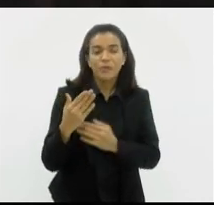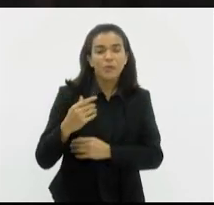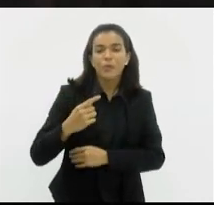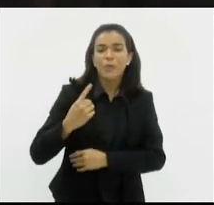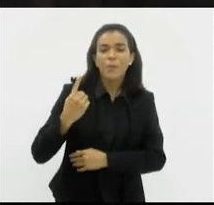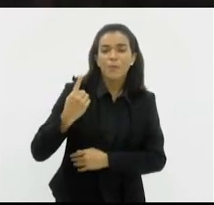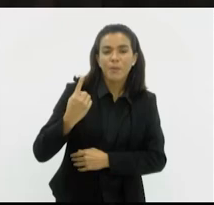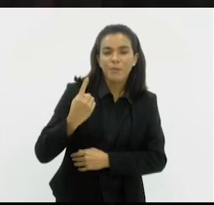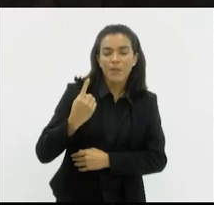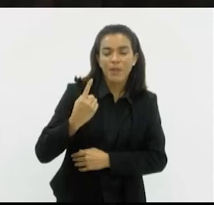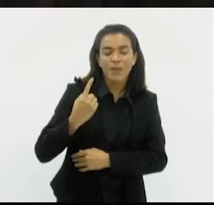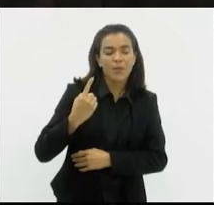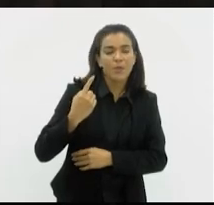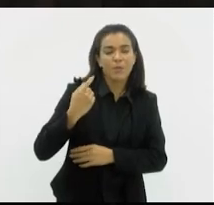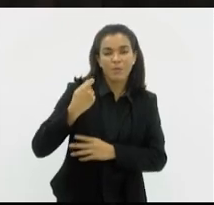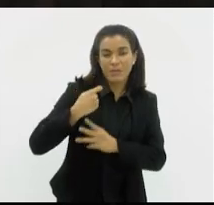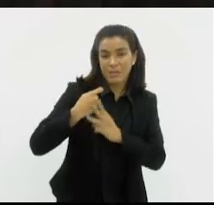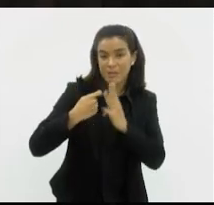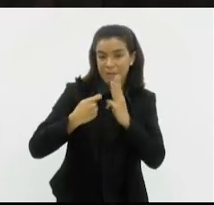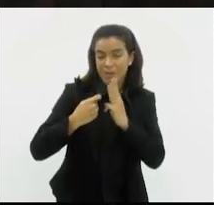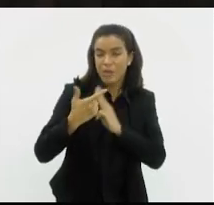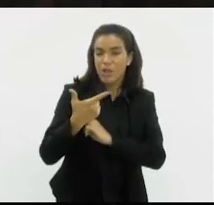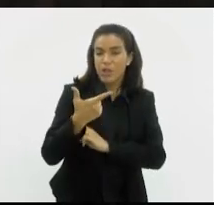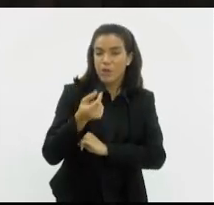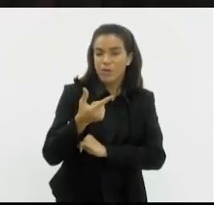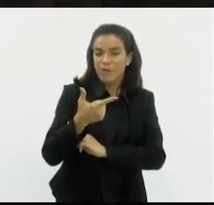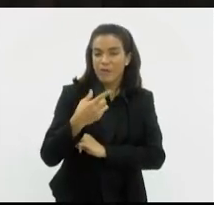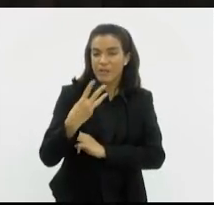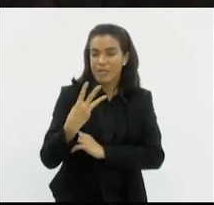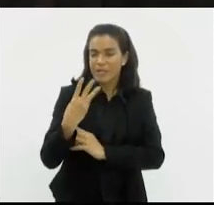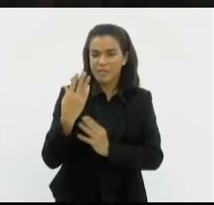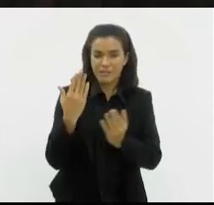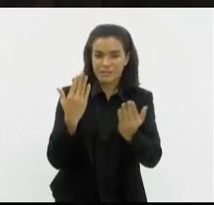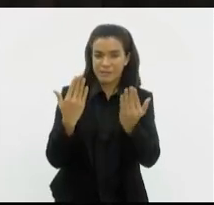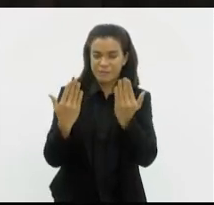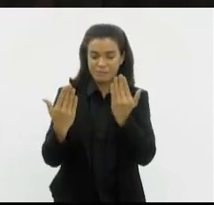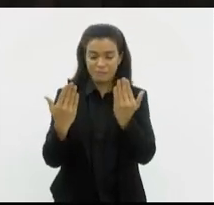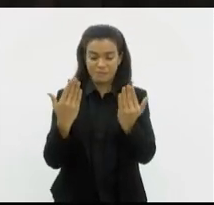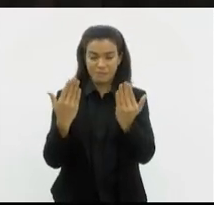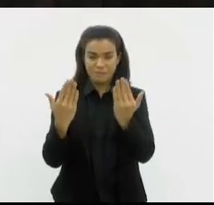de 2023. E com que intenção?